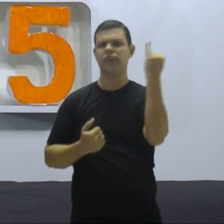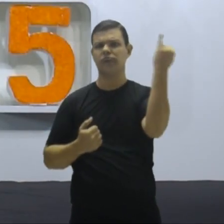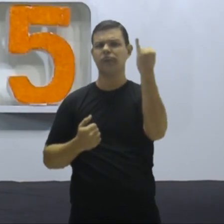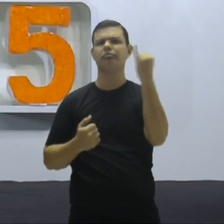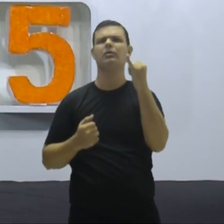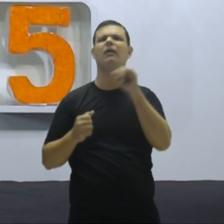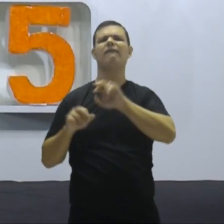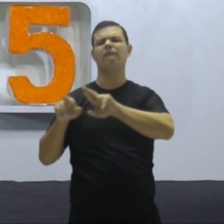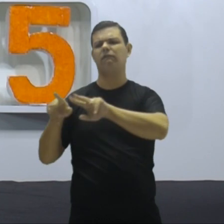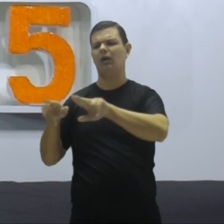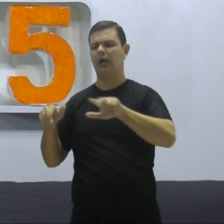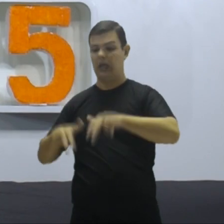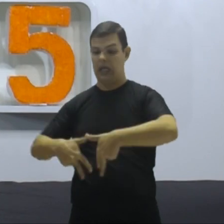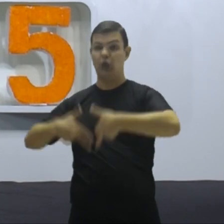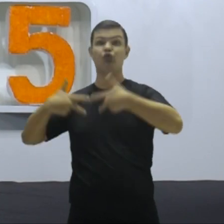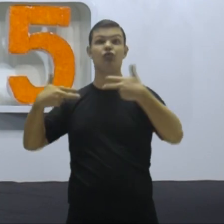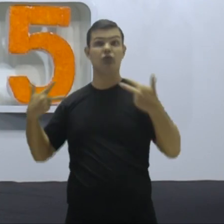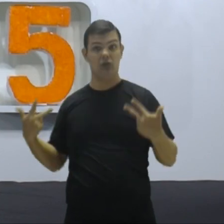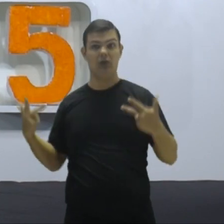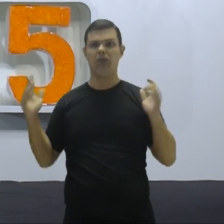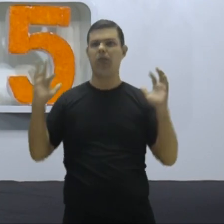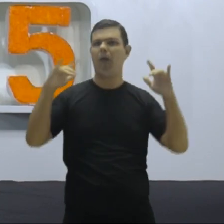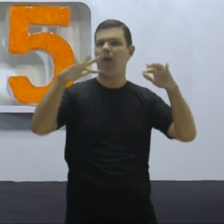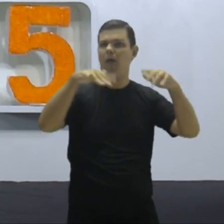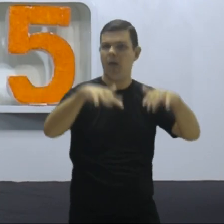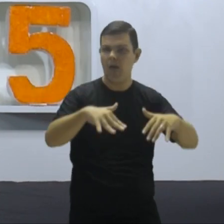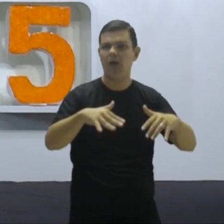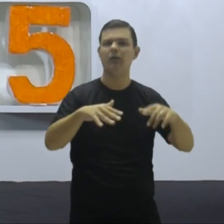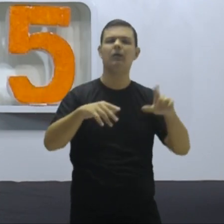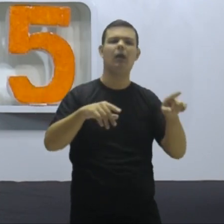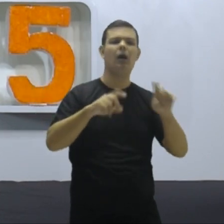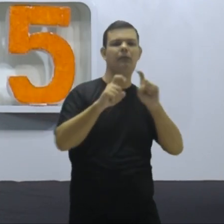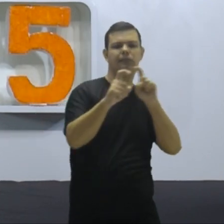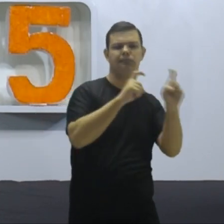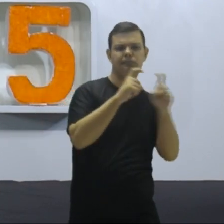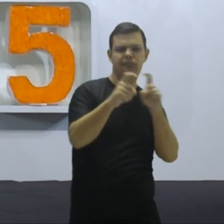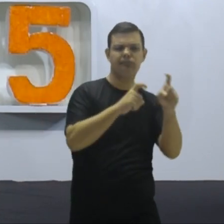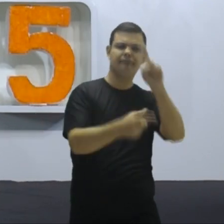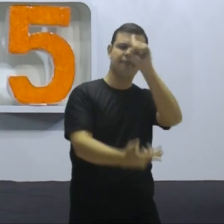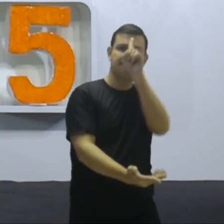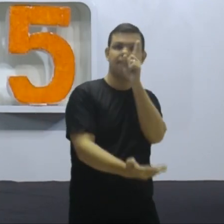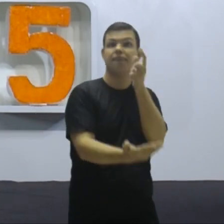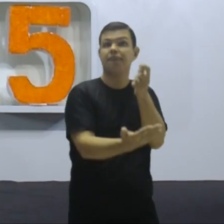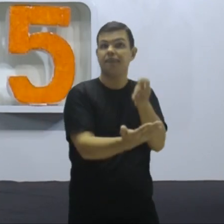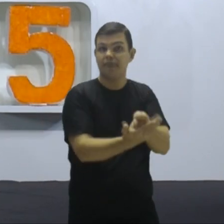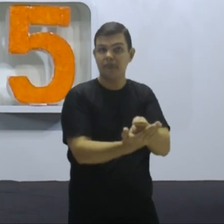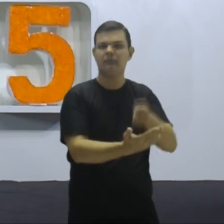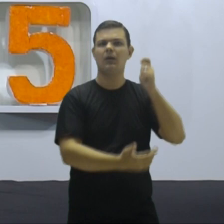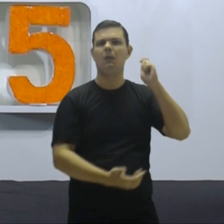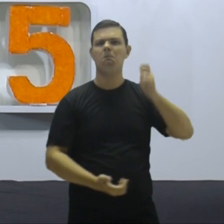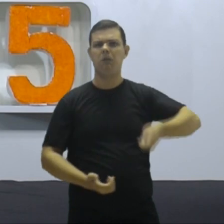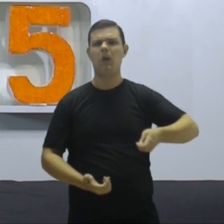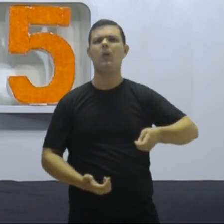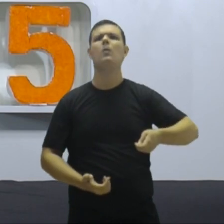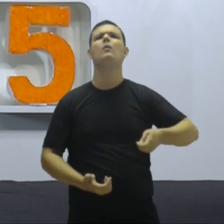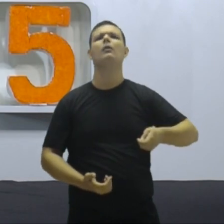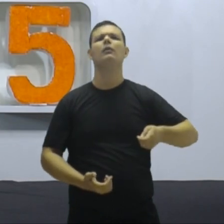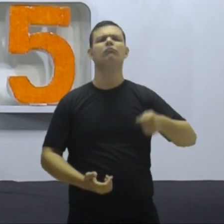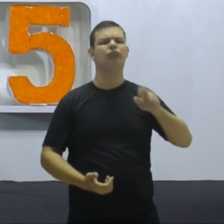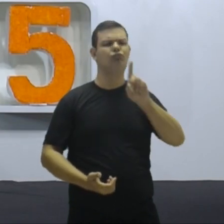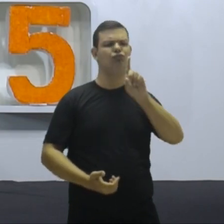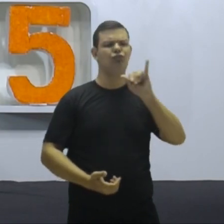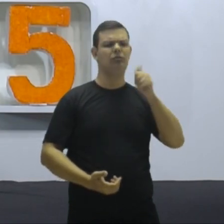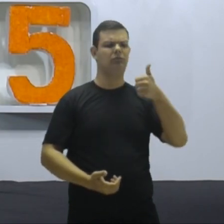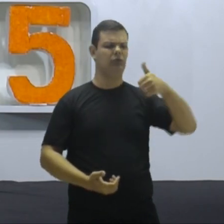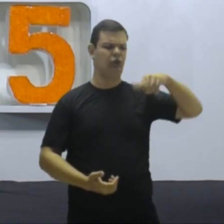várias etnias estavam presentes nessa reunião e decidiram bater o martelo e falar que no dia